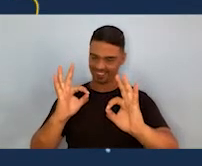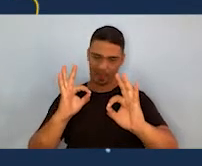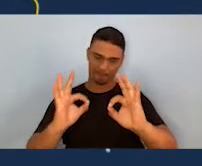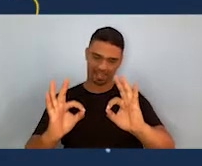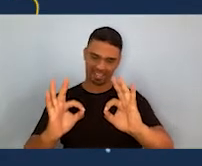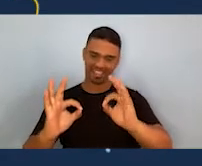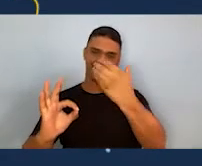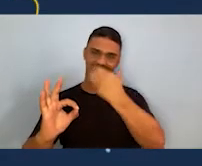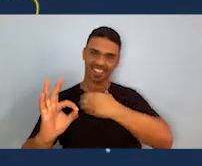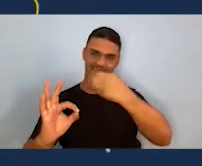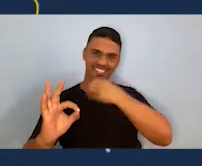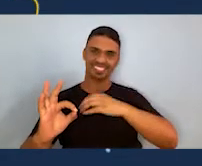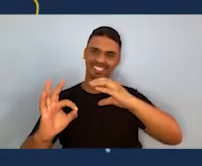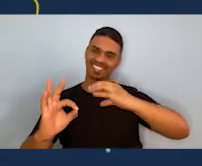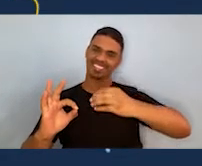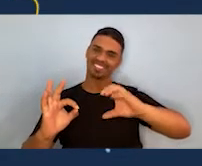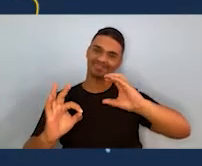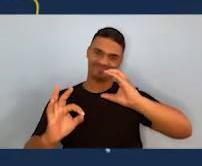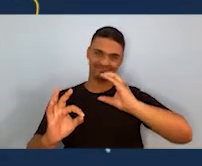olhinho.